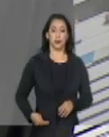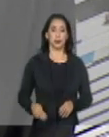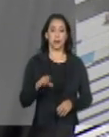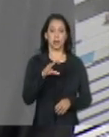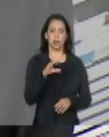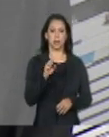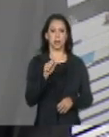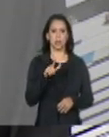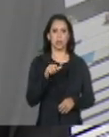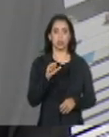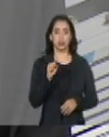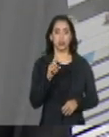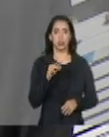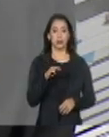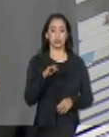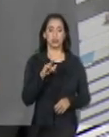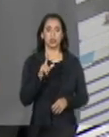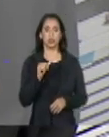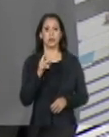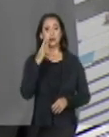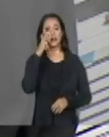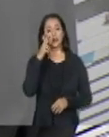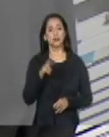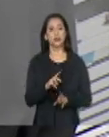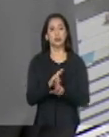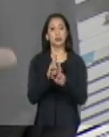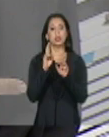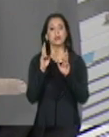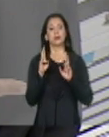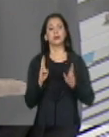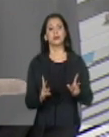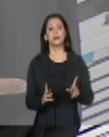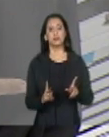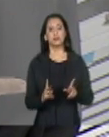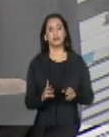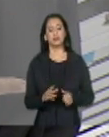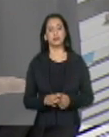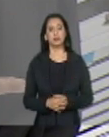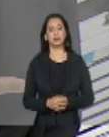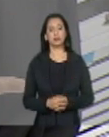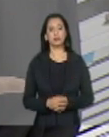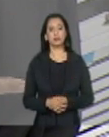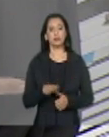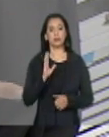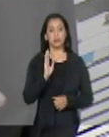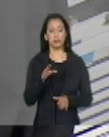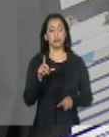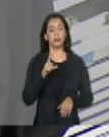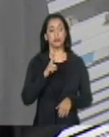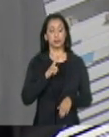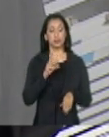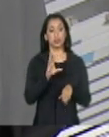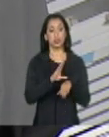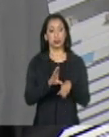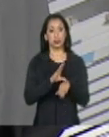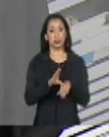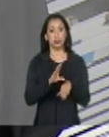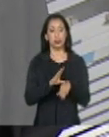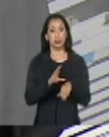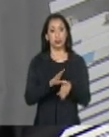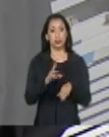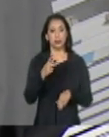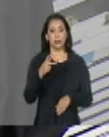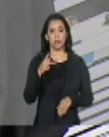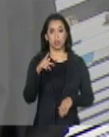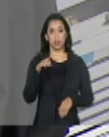uma distinção em efeito do que previsto na Constituição no campo penal e